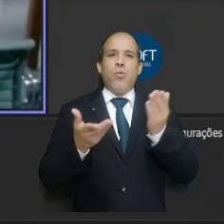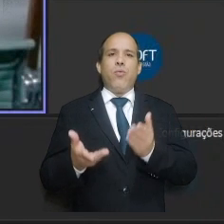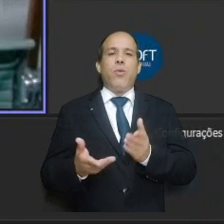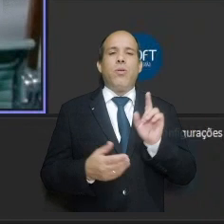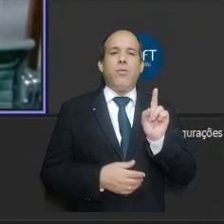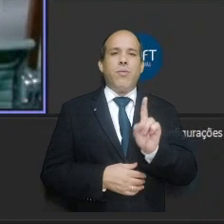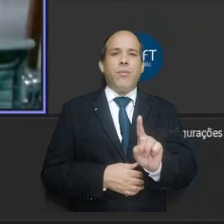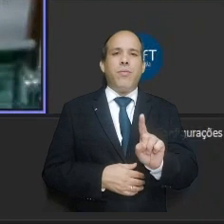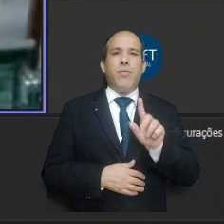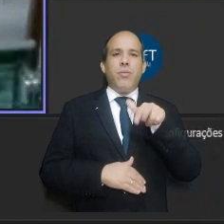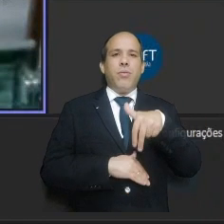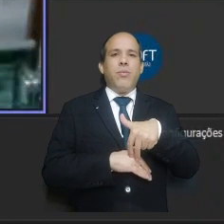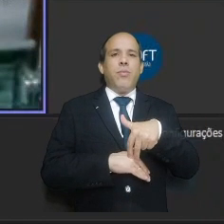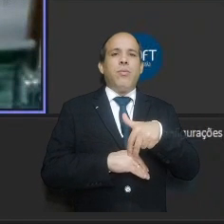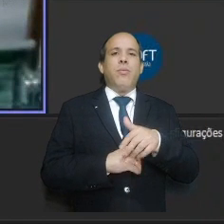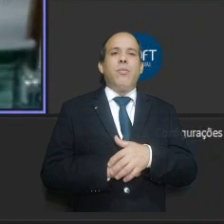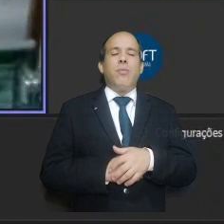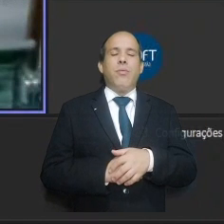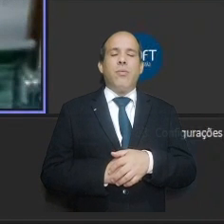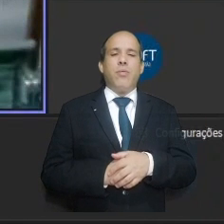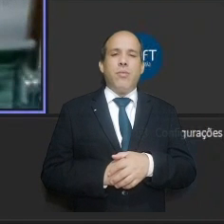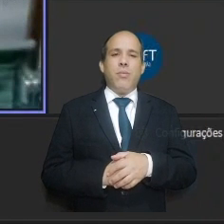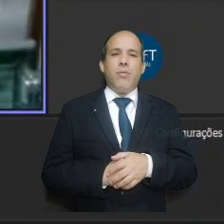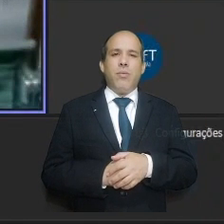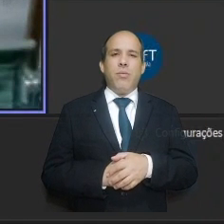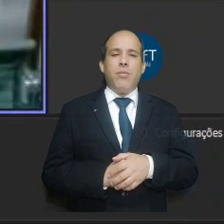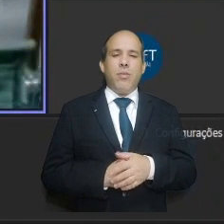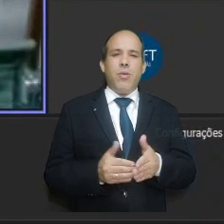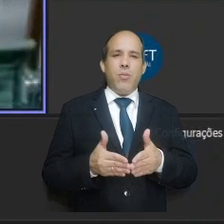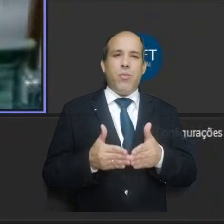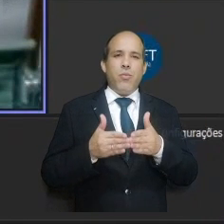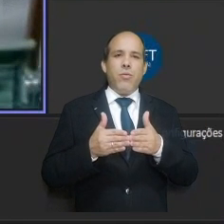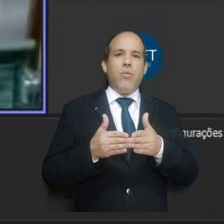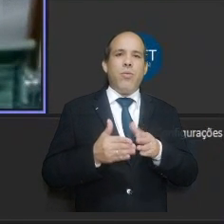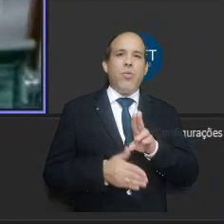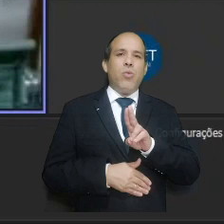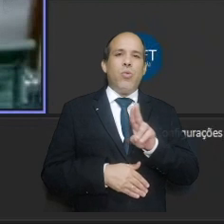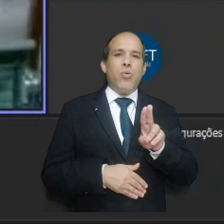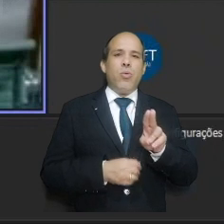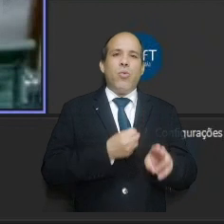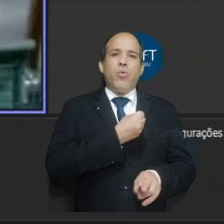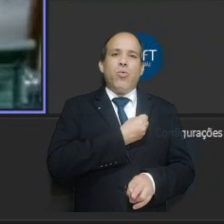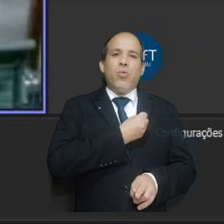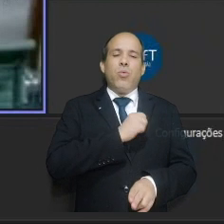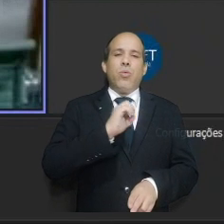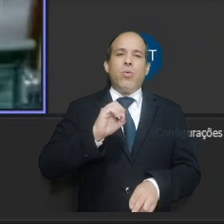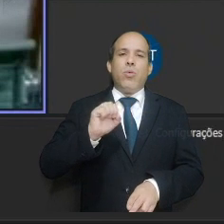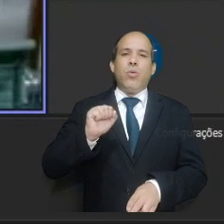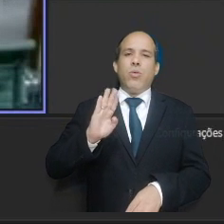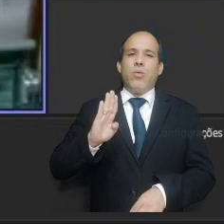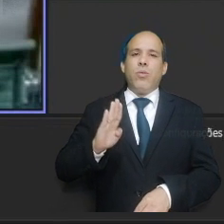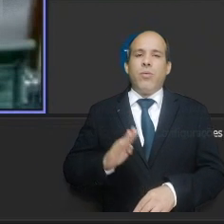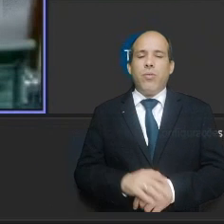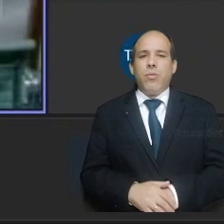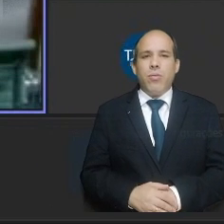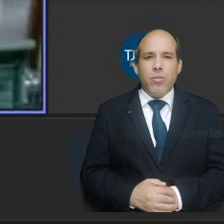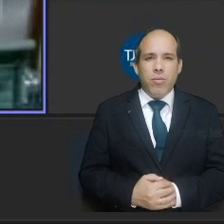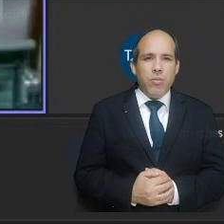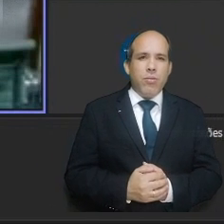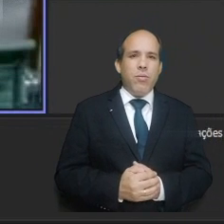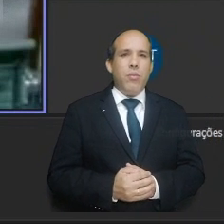a quem eu convido a vir à tribuna e, por gentileza, declinar o nome